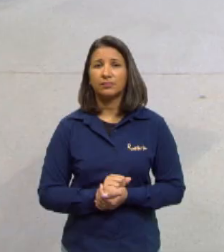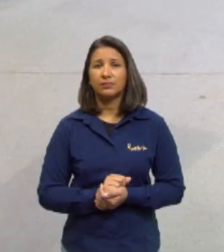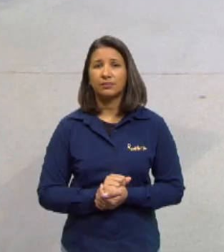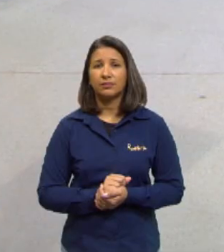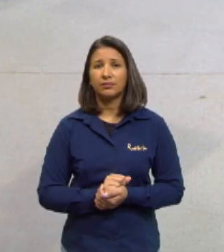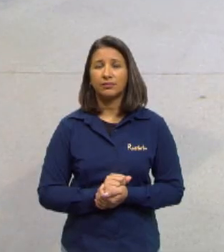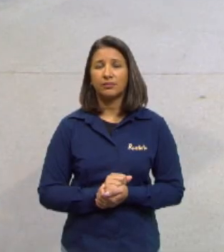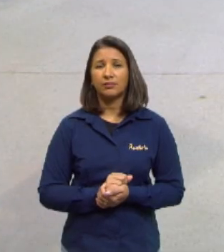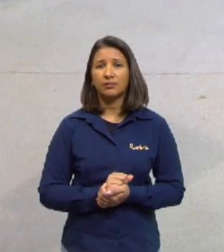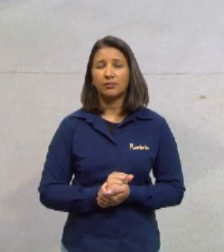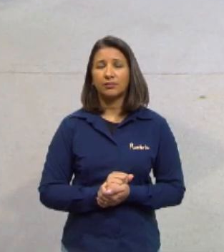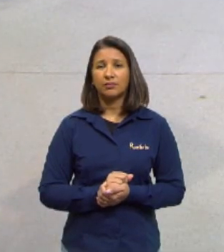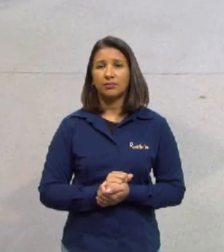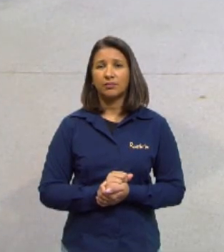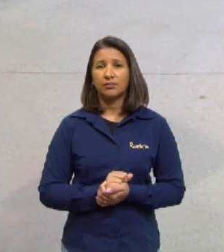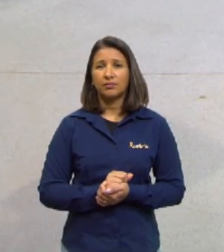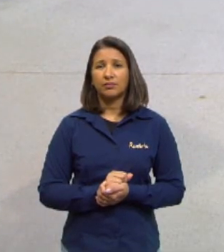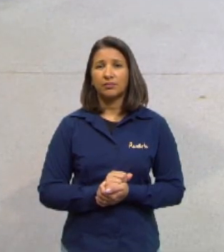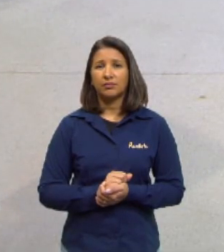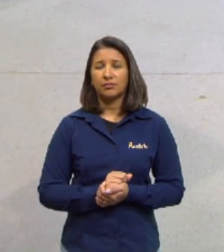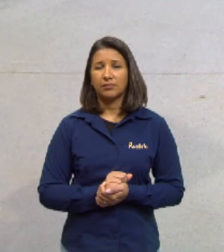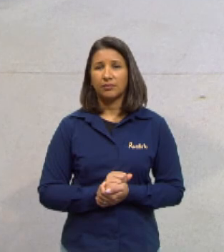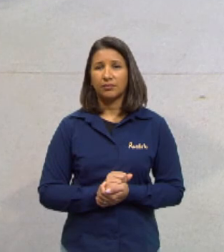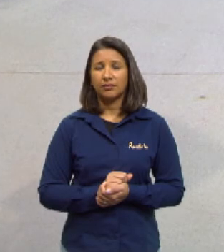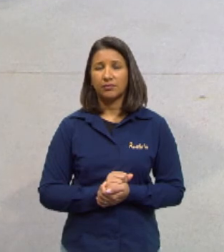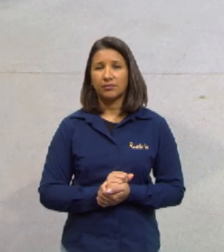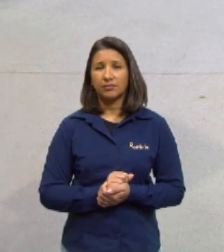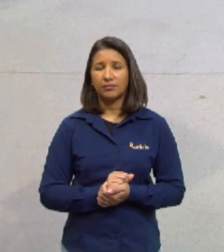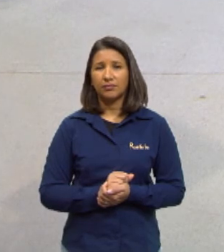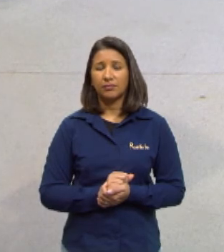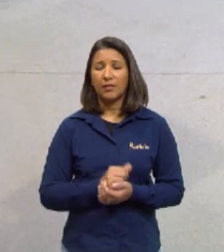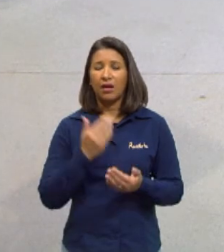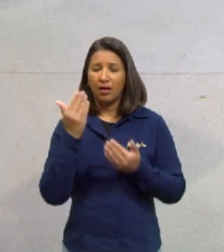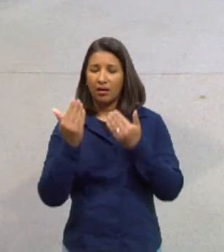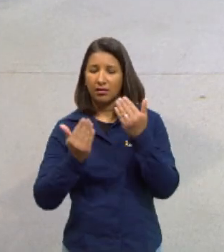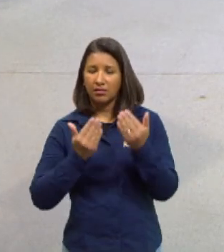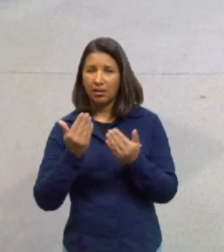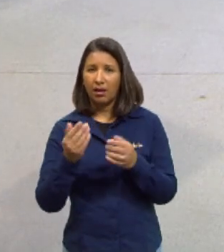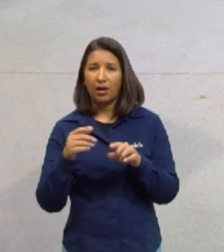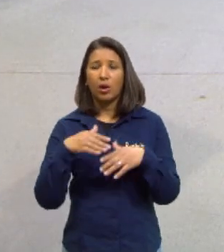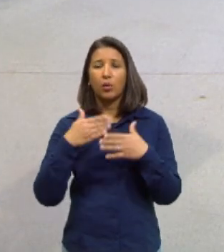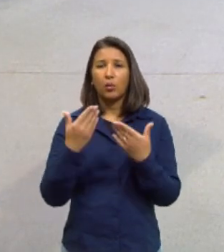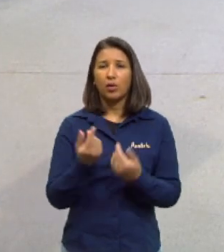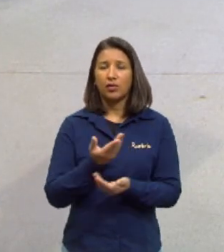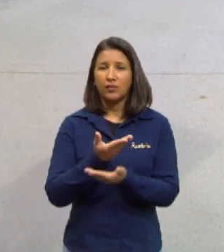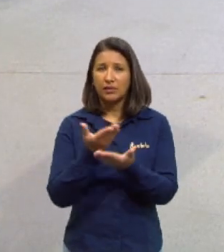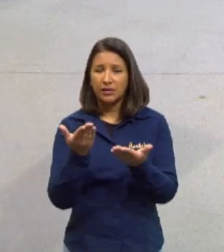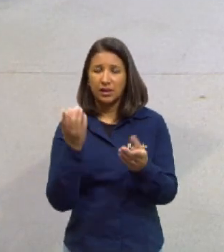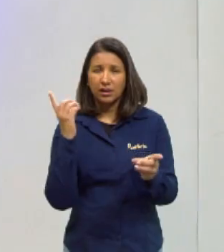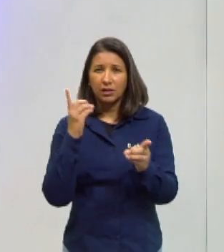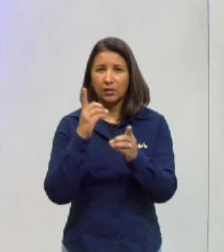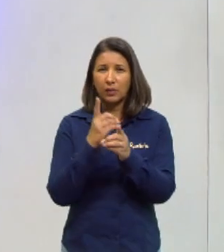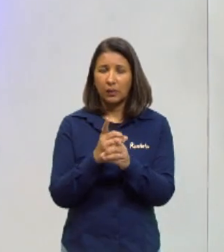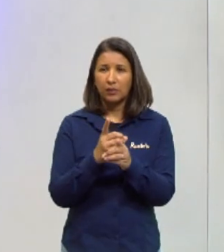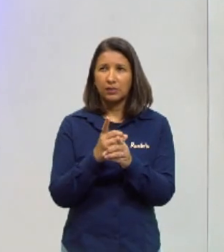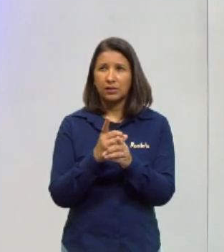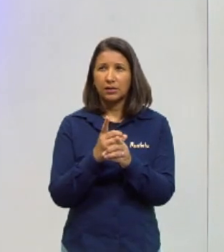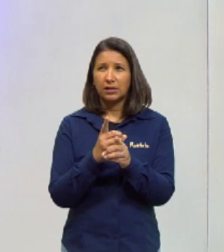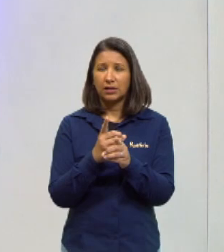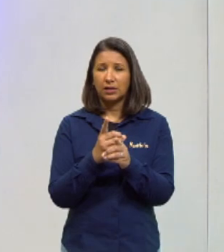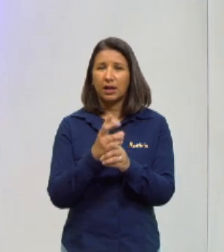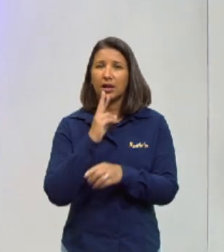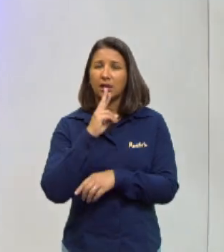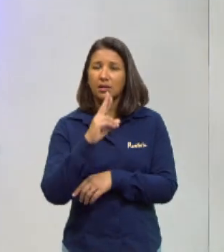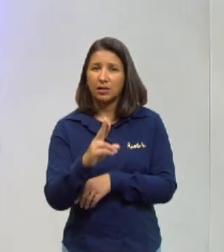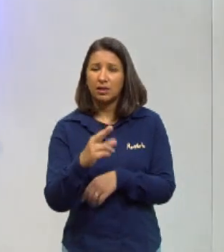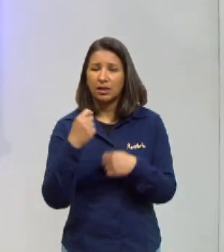Certo? Então, isso também é uma situação da gente analisar. Por isso que quando tu encontra a